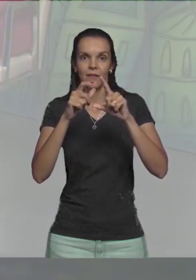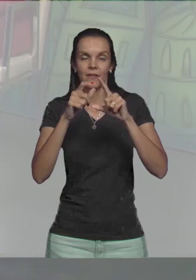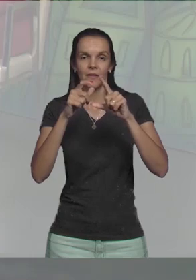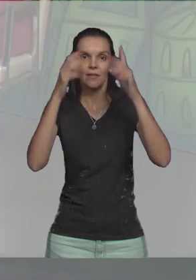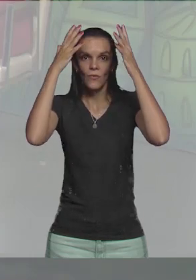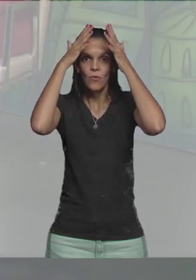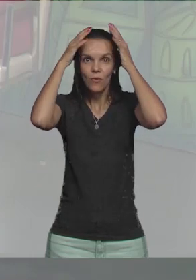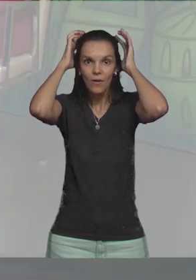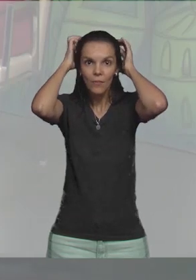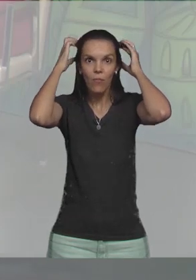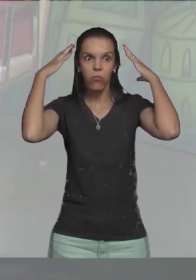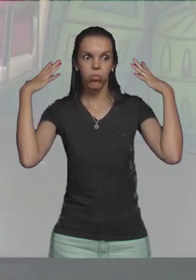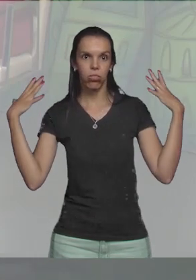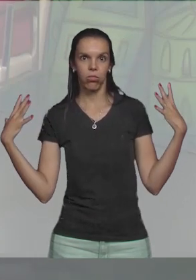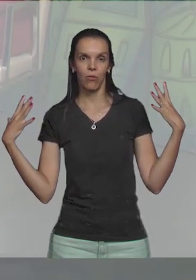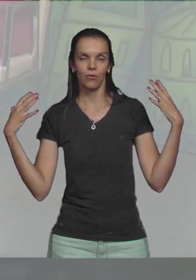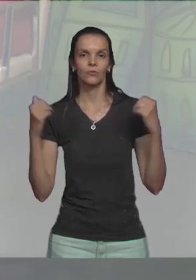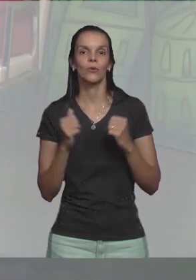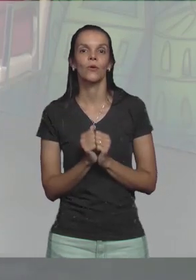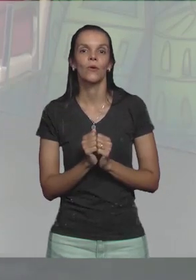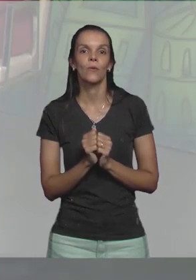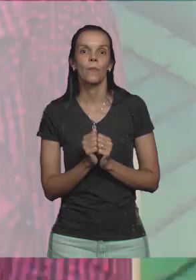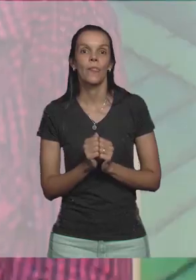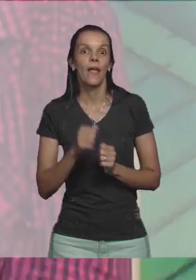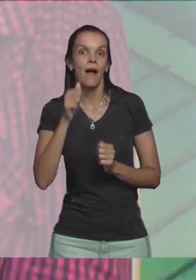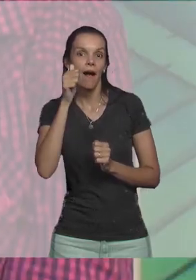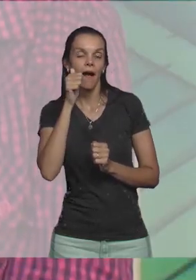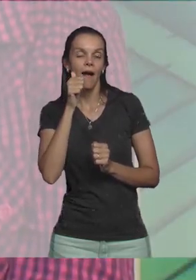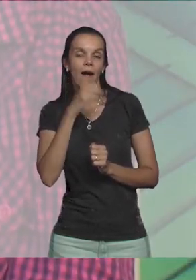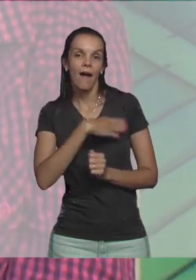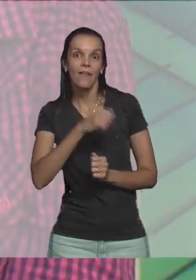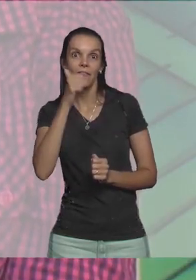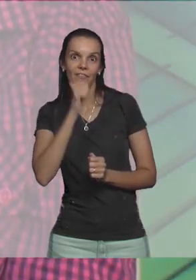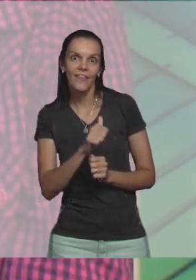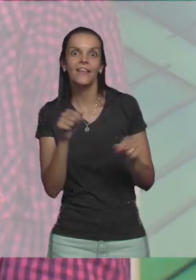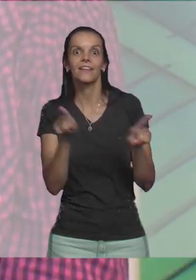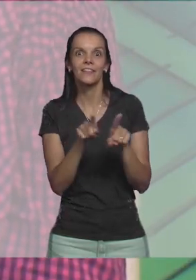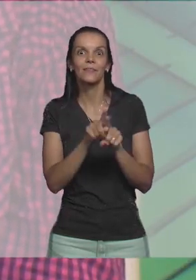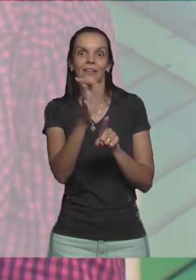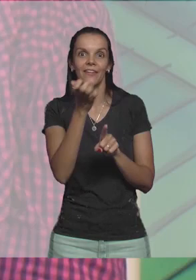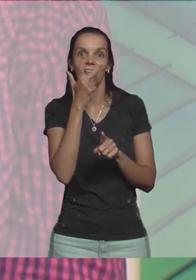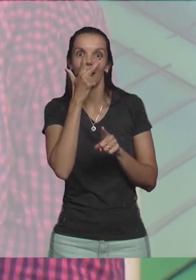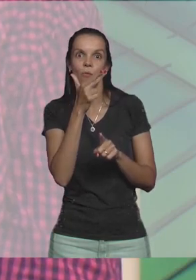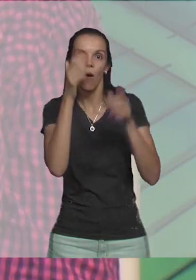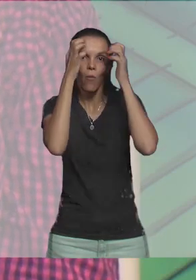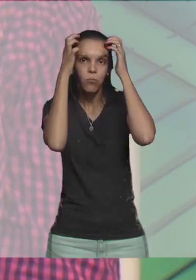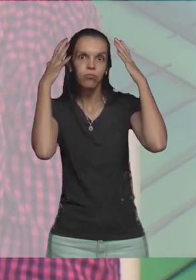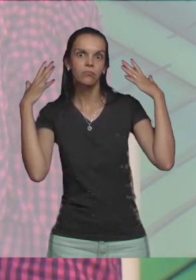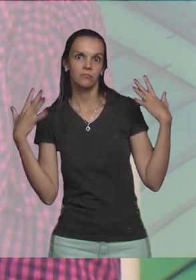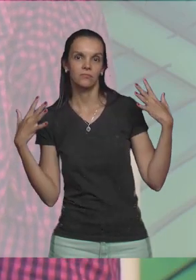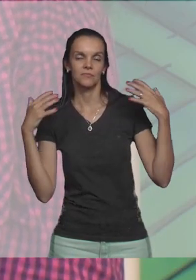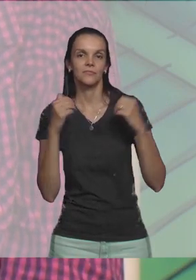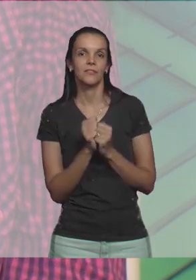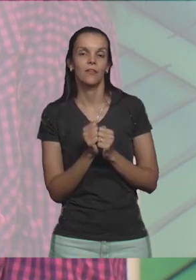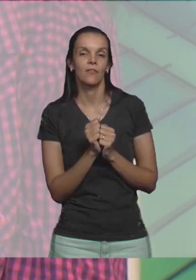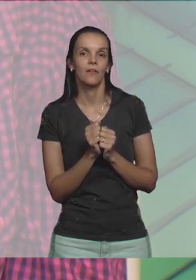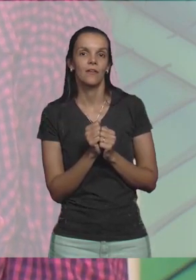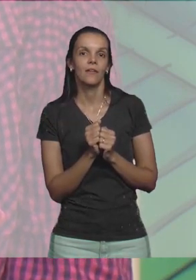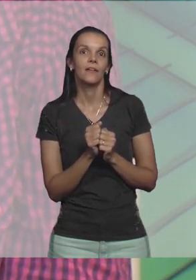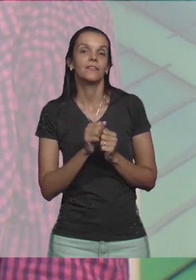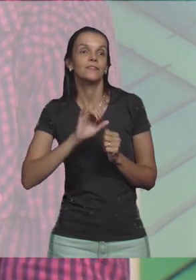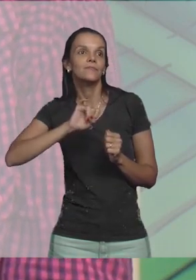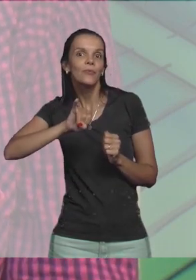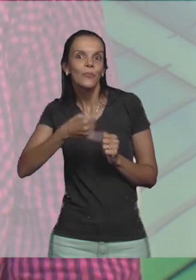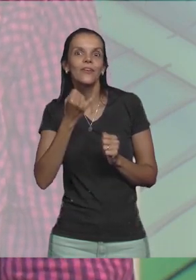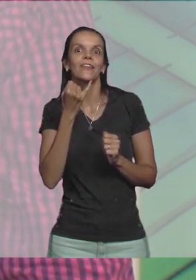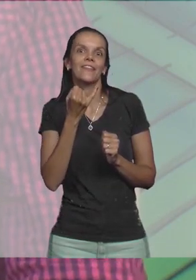ia para frente da televisão. Então, o se ver, o se enxergar, o saber que existem outras oportunidades, ela é muito importante.